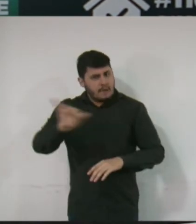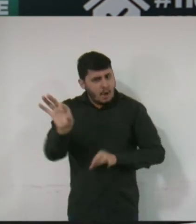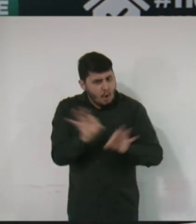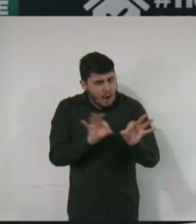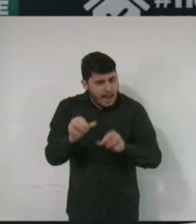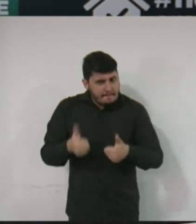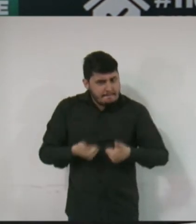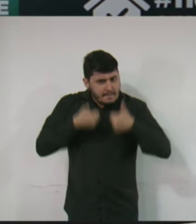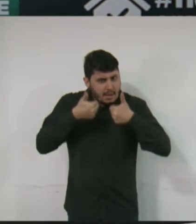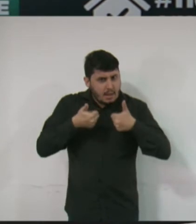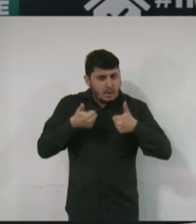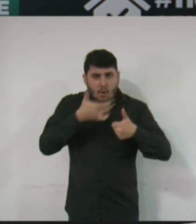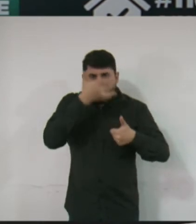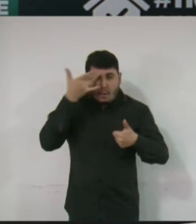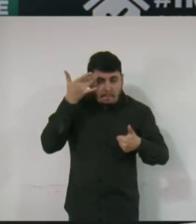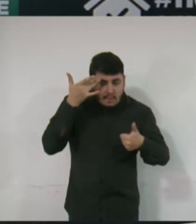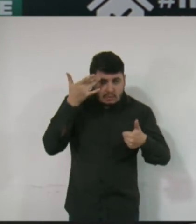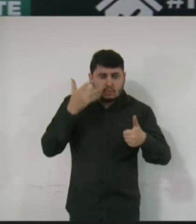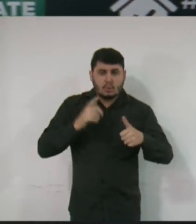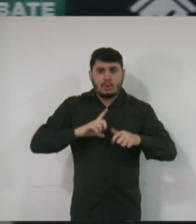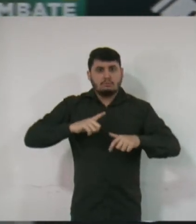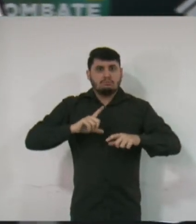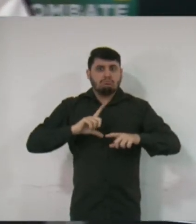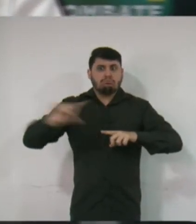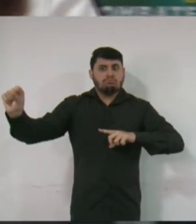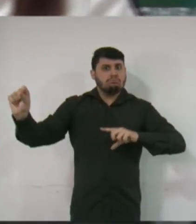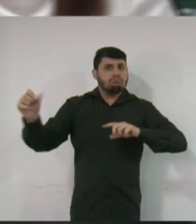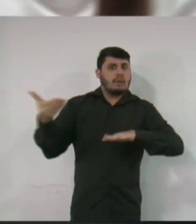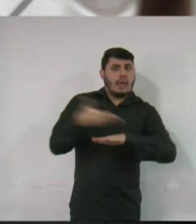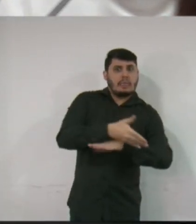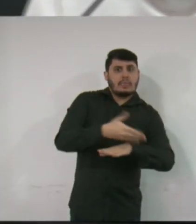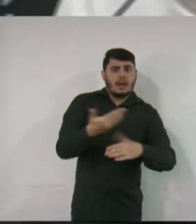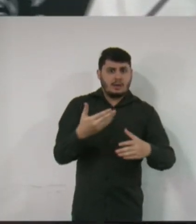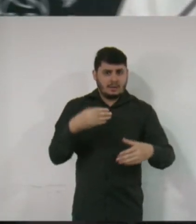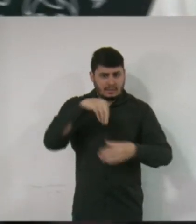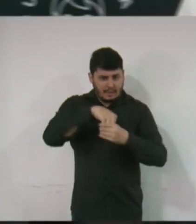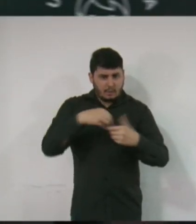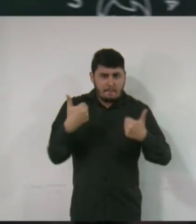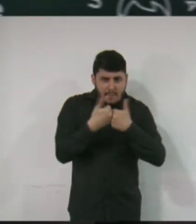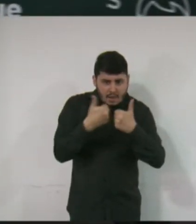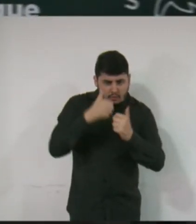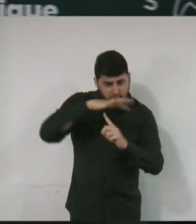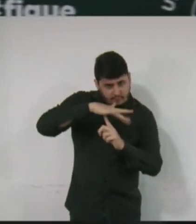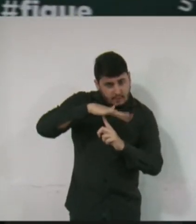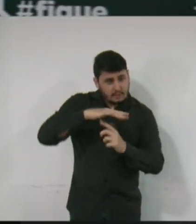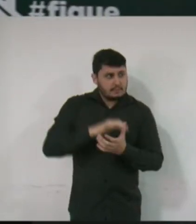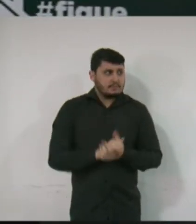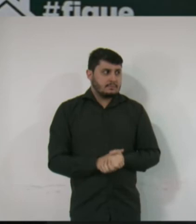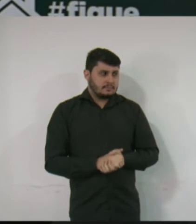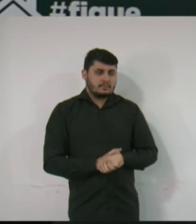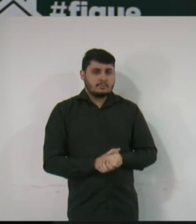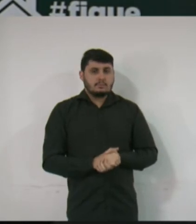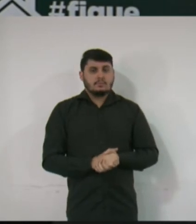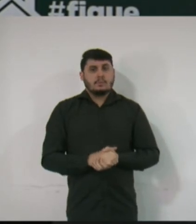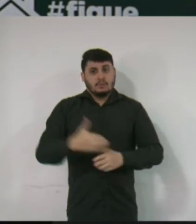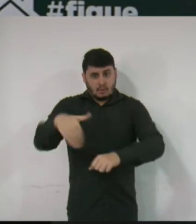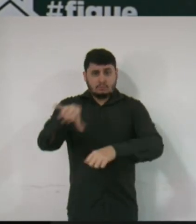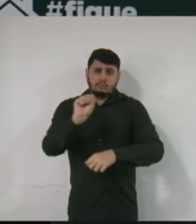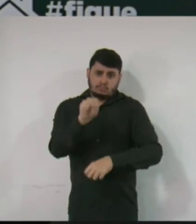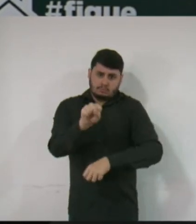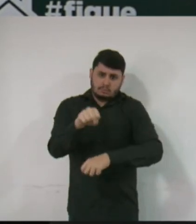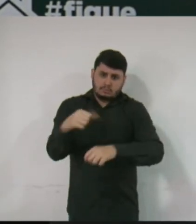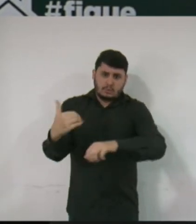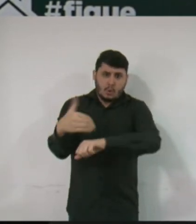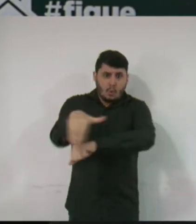para garantir o direito de ir e vir? Matheus. Bem, das últimas semanas, com a realização dos bloqueios, a área do Parque